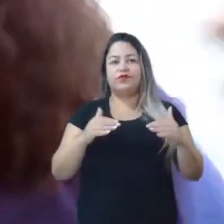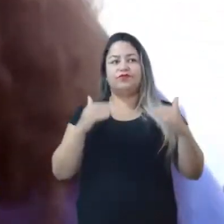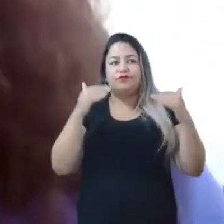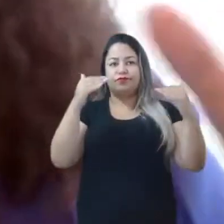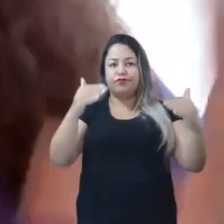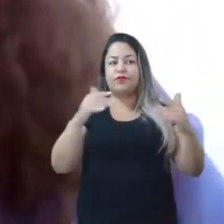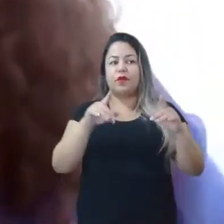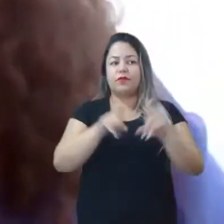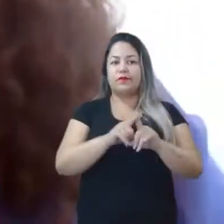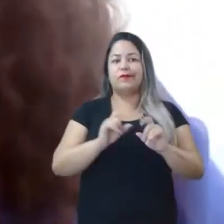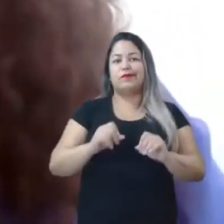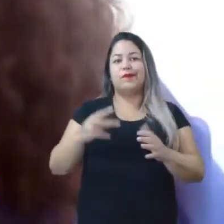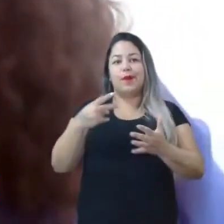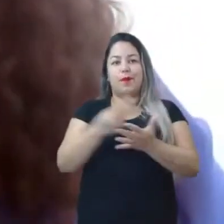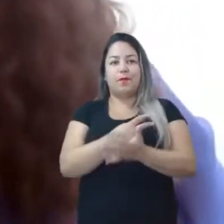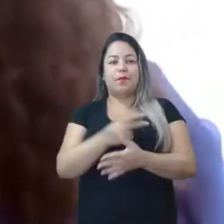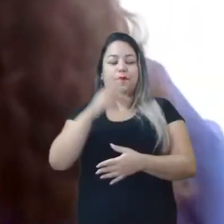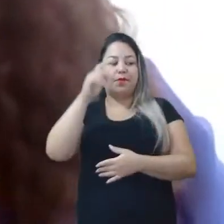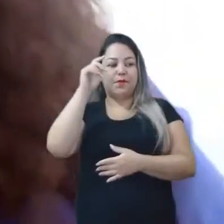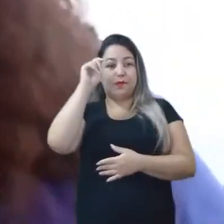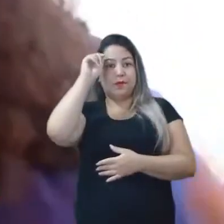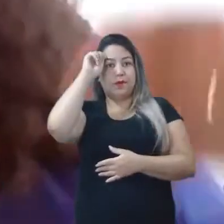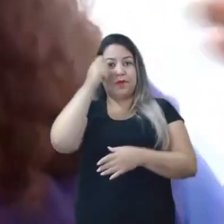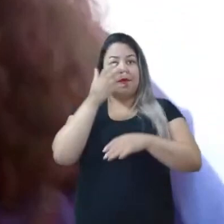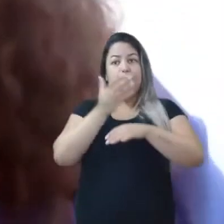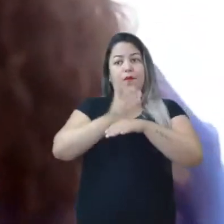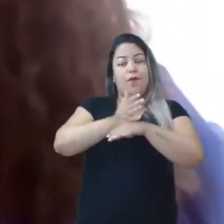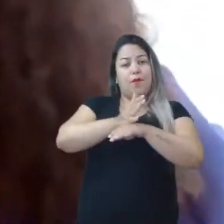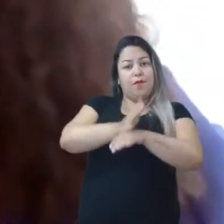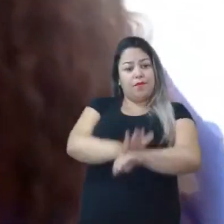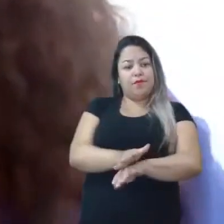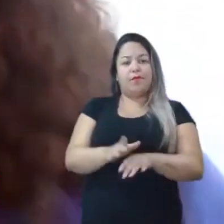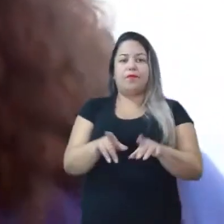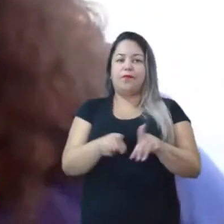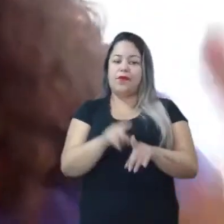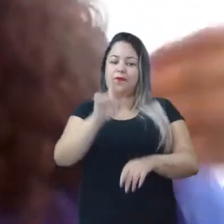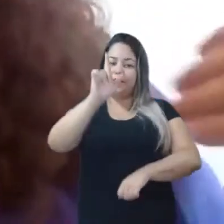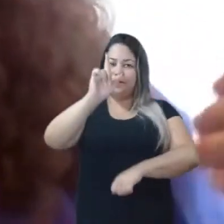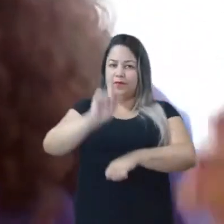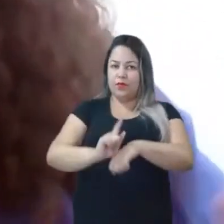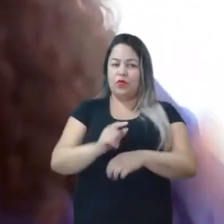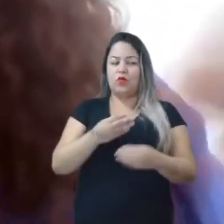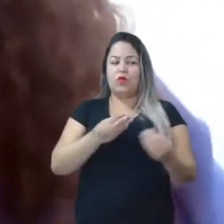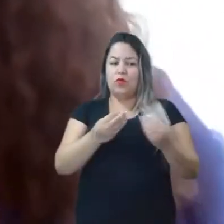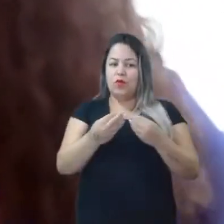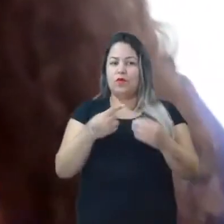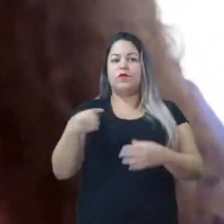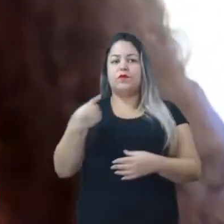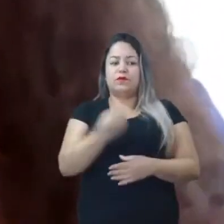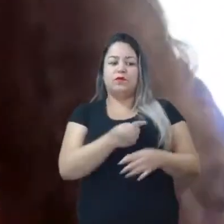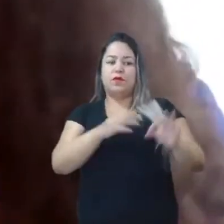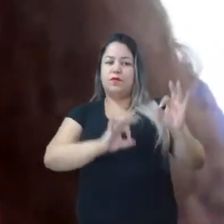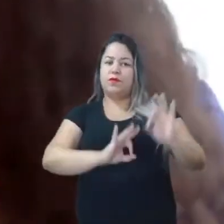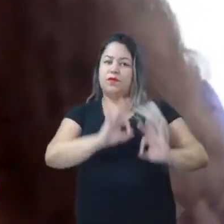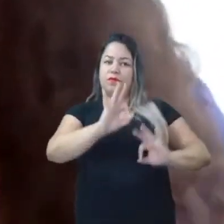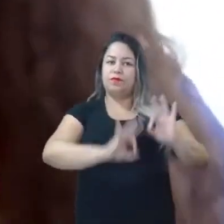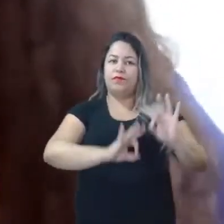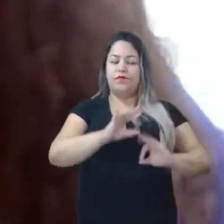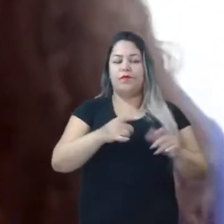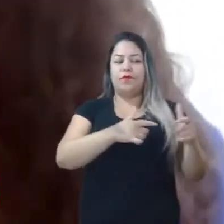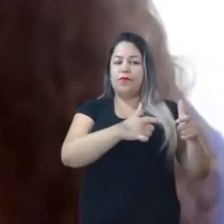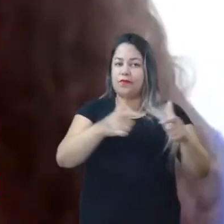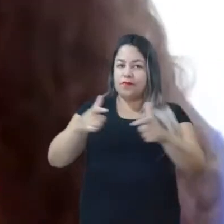né, que passa também pelo racismo institucional, com relação à gestão, de como é que a gente está preparado para estar nesses